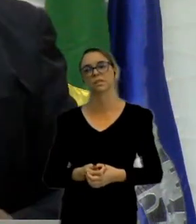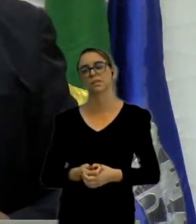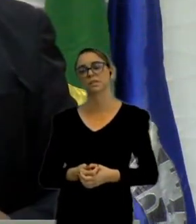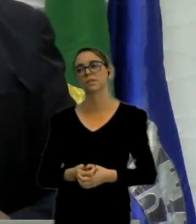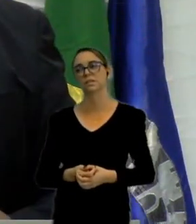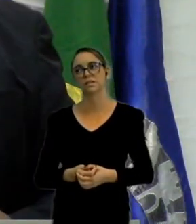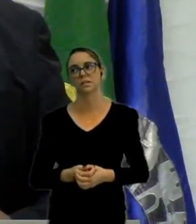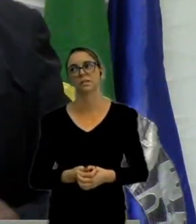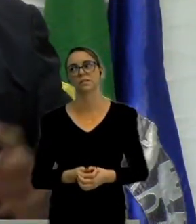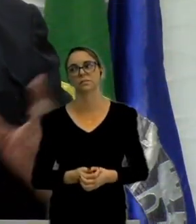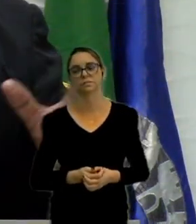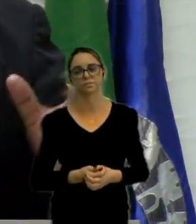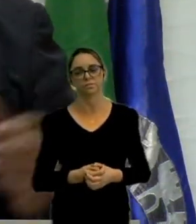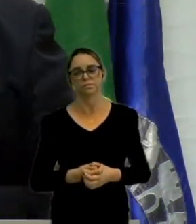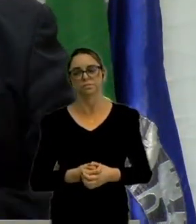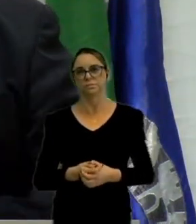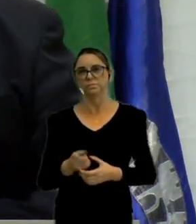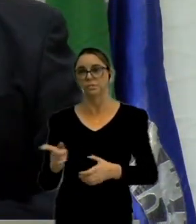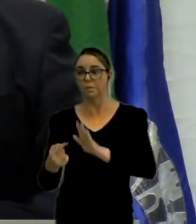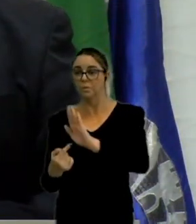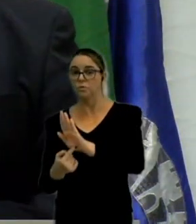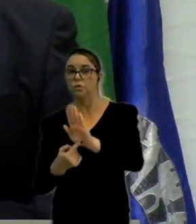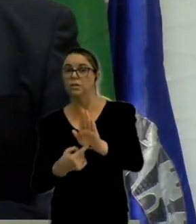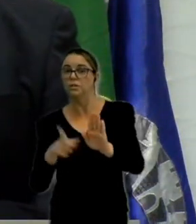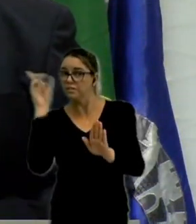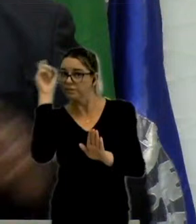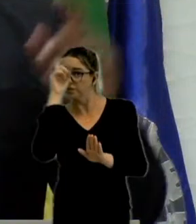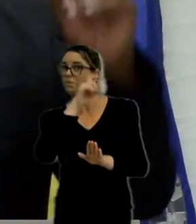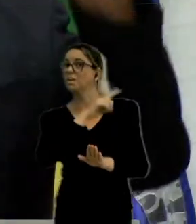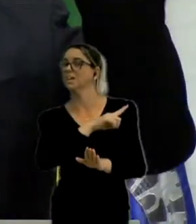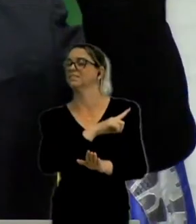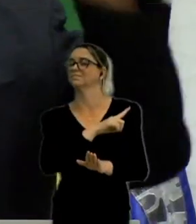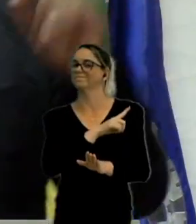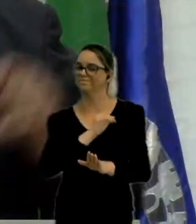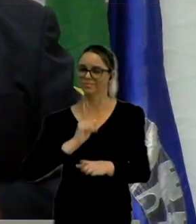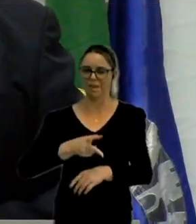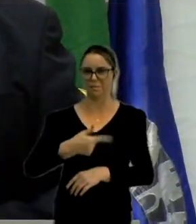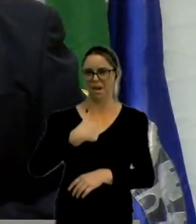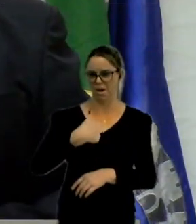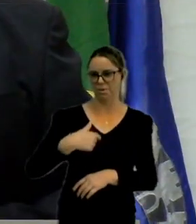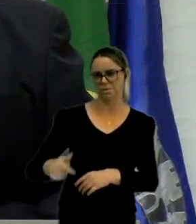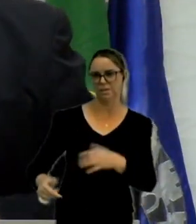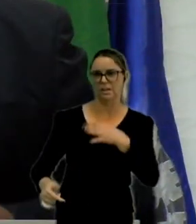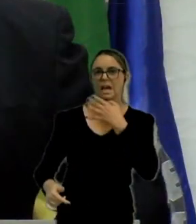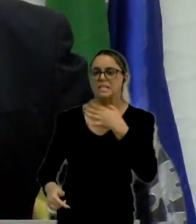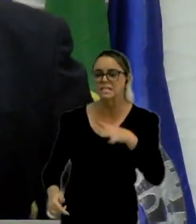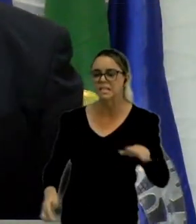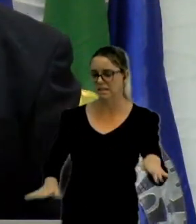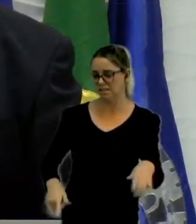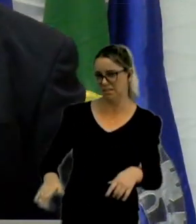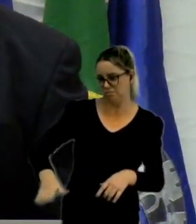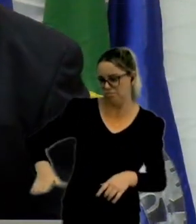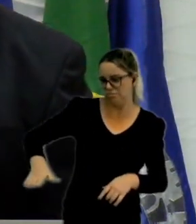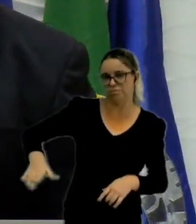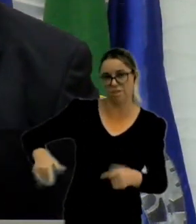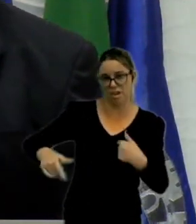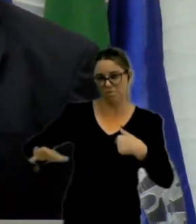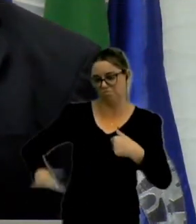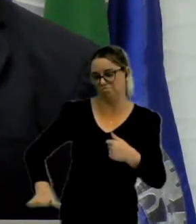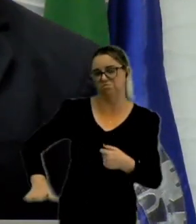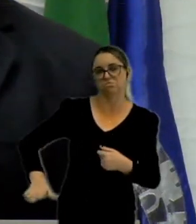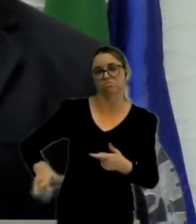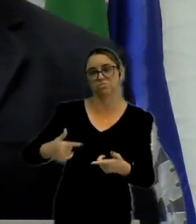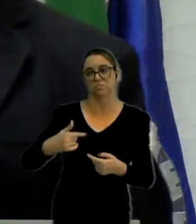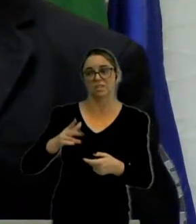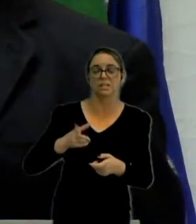mostraram a dificuldade, que sempre, desde eu criança, passa um pessoal lá, enquanto passava, batendo